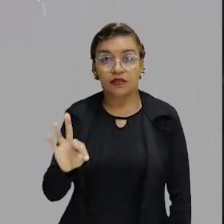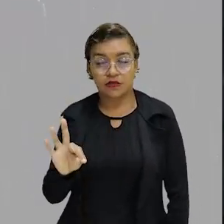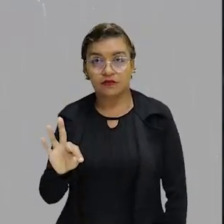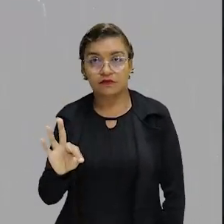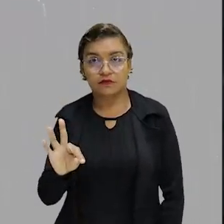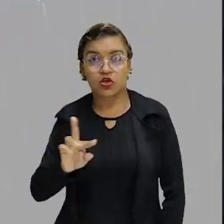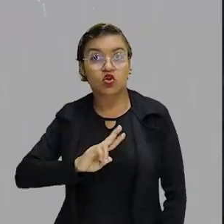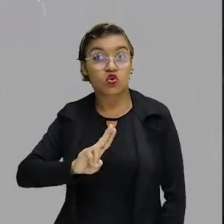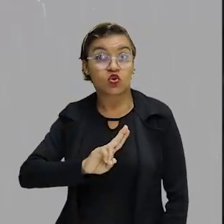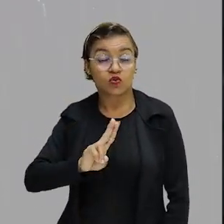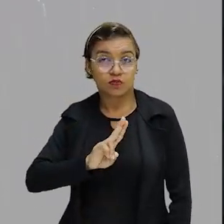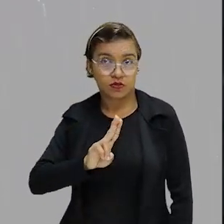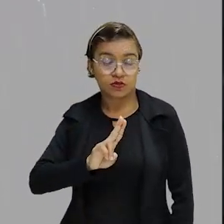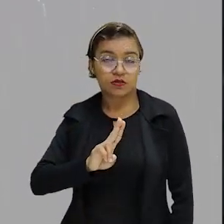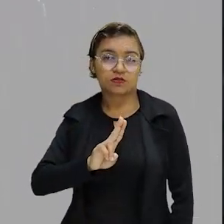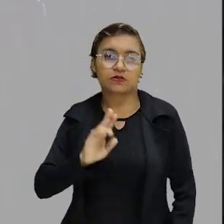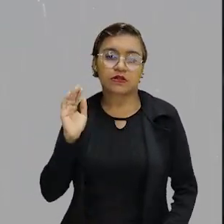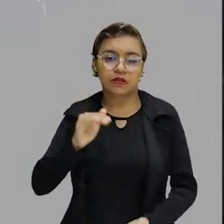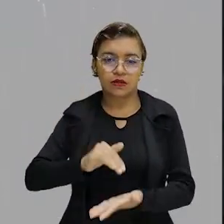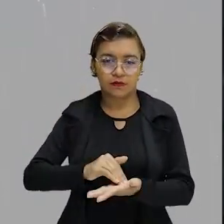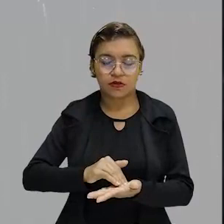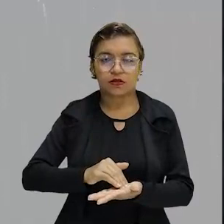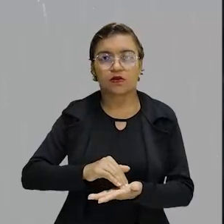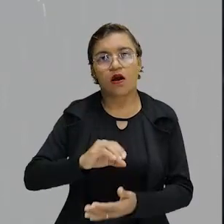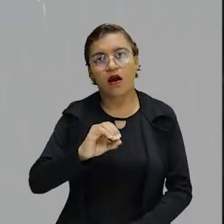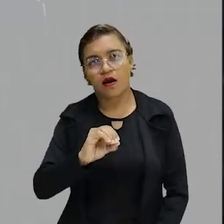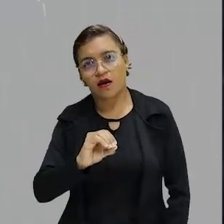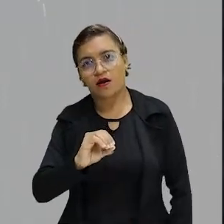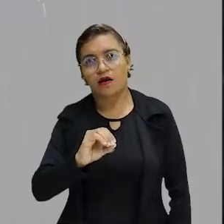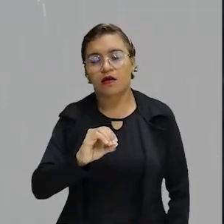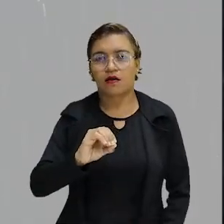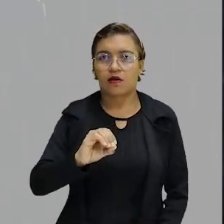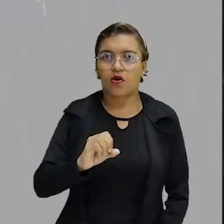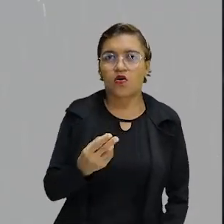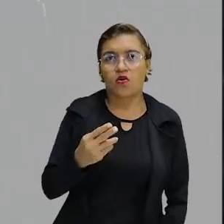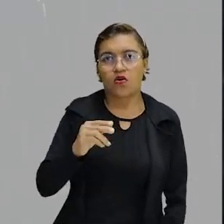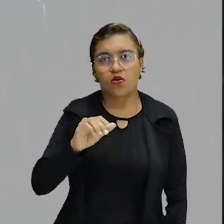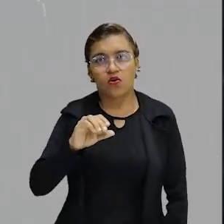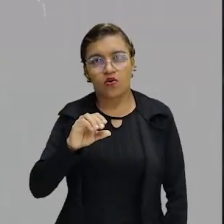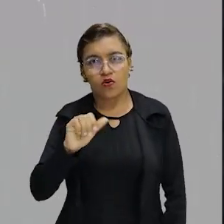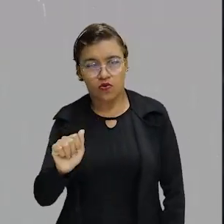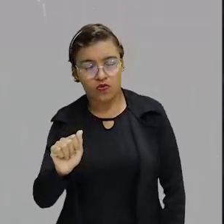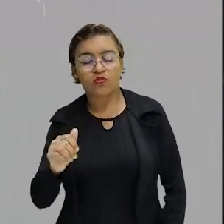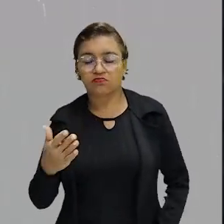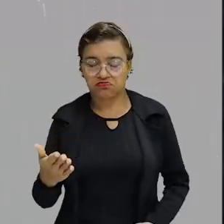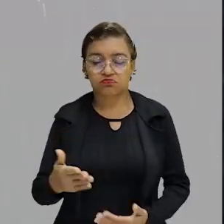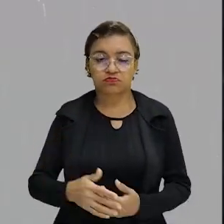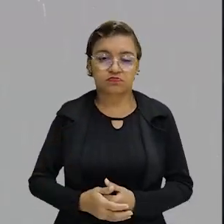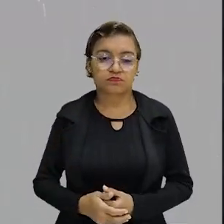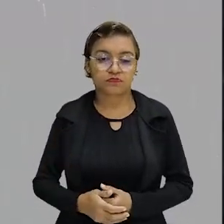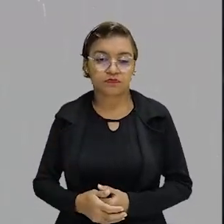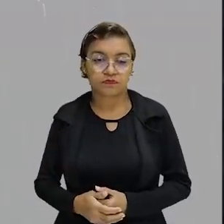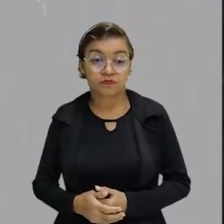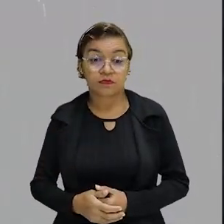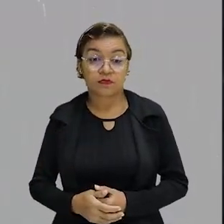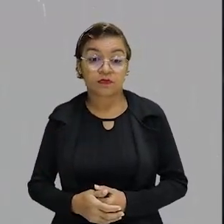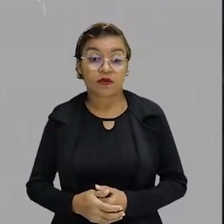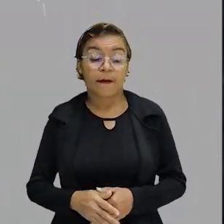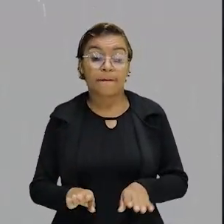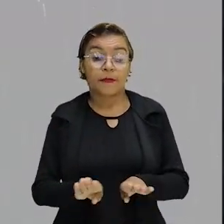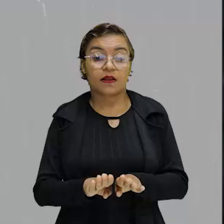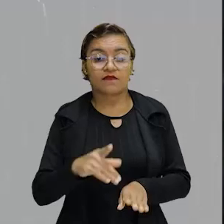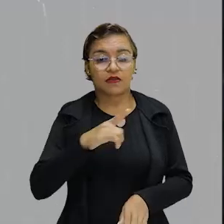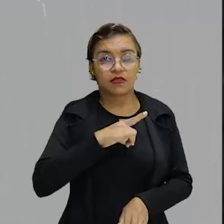nominal, que aí são aquelas que terminam em A, em O, né? Então, uma vogal temática nominal. Nas palavras tenho